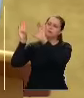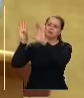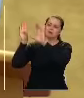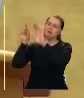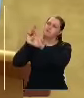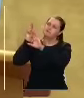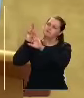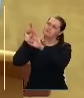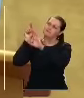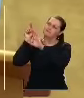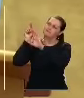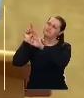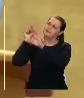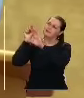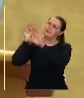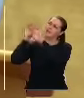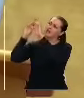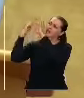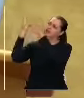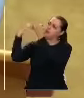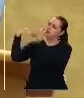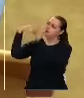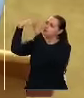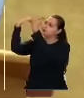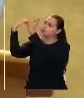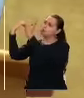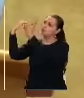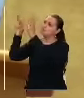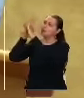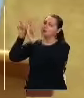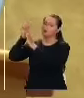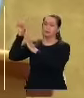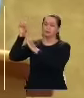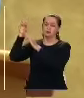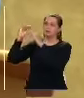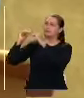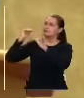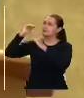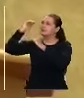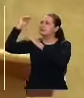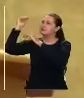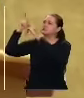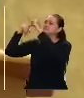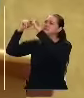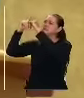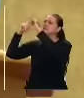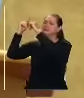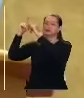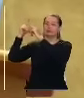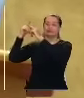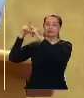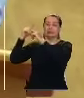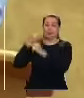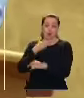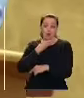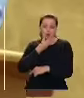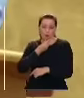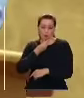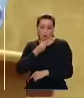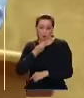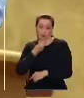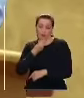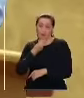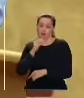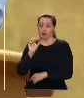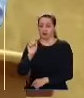E lá no trono de Deus, que está acima, acima, acima das estrelas. O astronauta já foi lá, lá no espaço, não